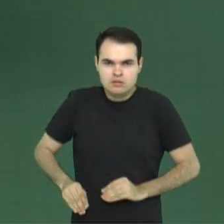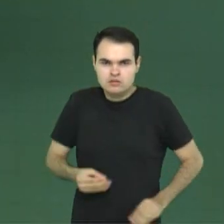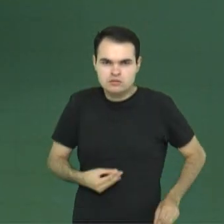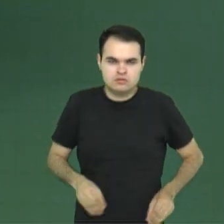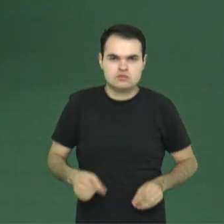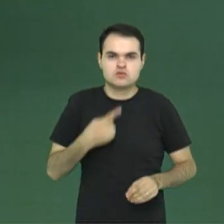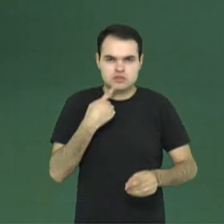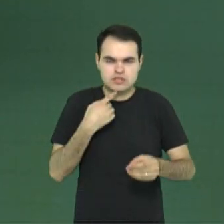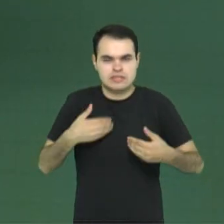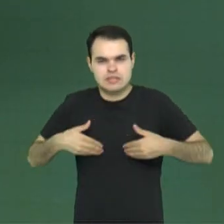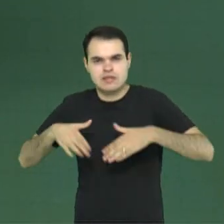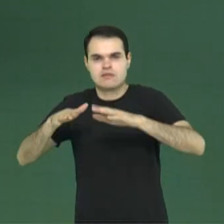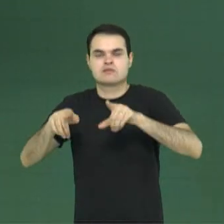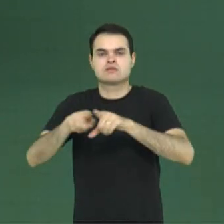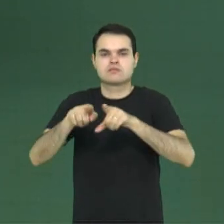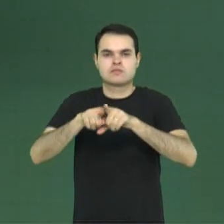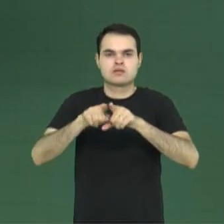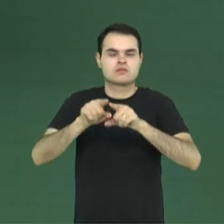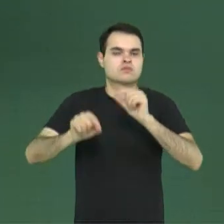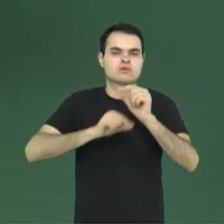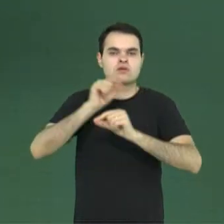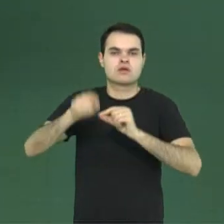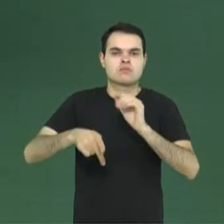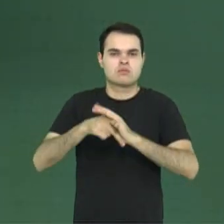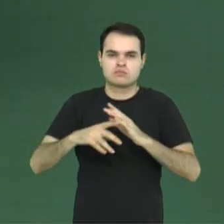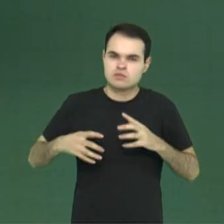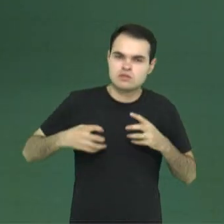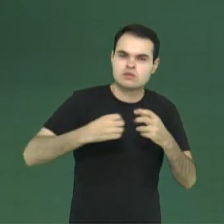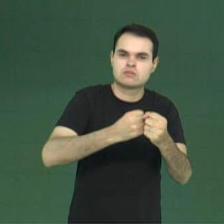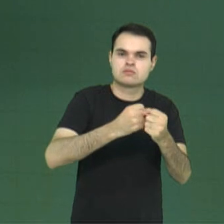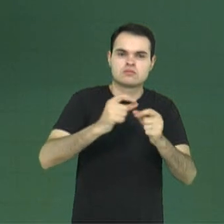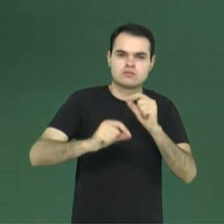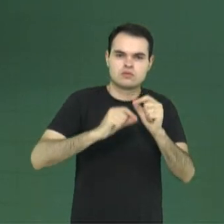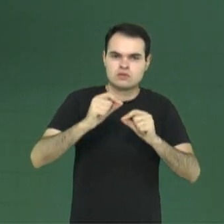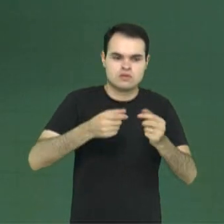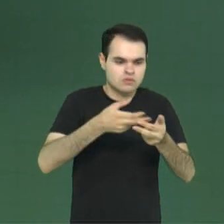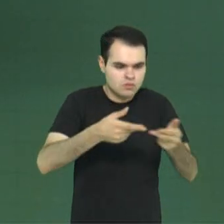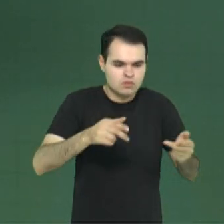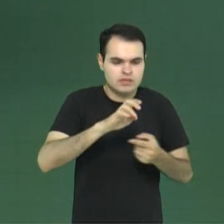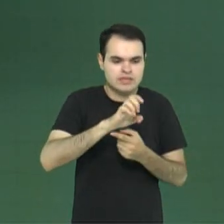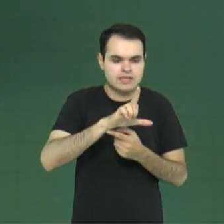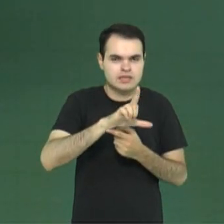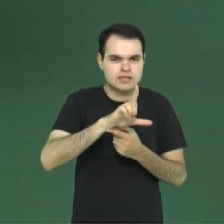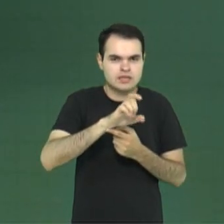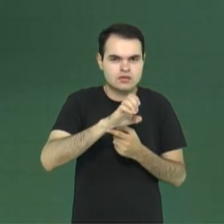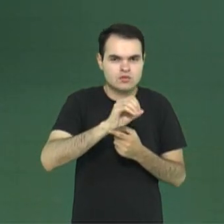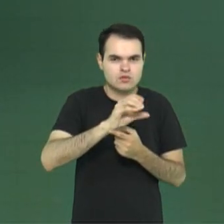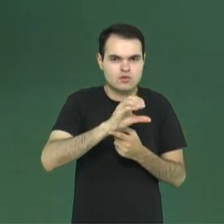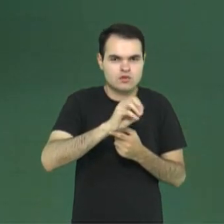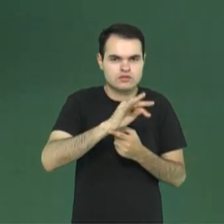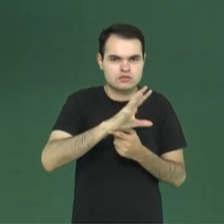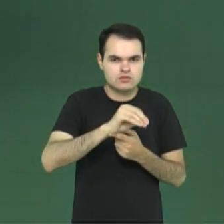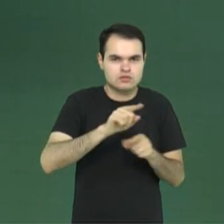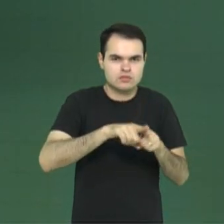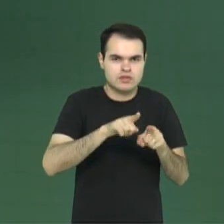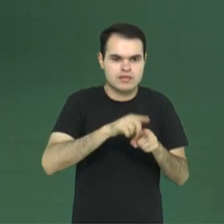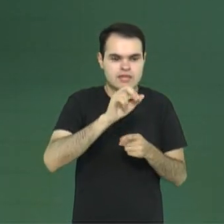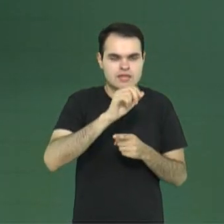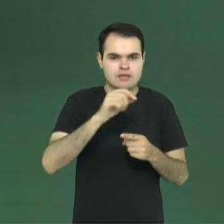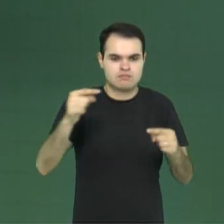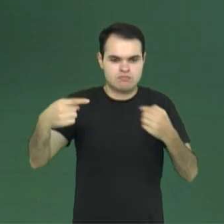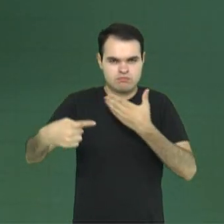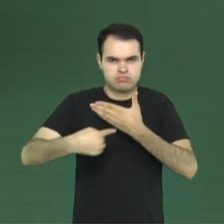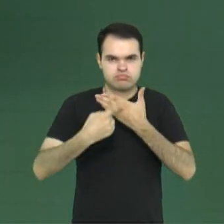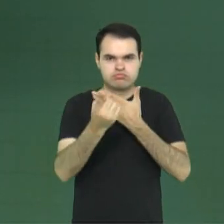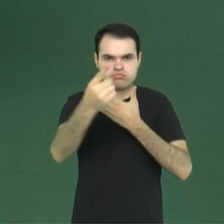carregada pelo sangue e participa do processo de defesa a partir da ação de leucócitos e anticorpos que vão estar ali disponíveis dentro da